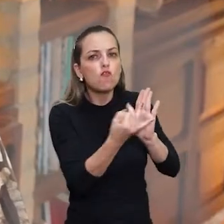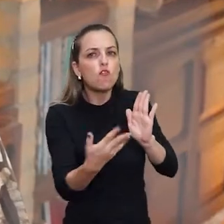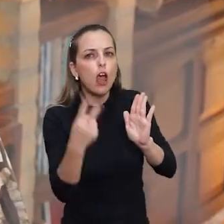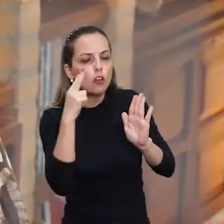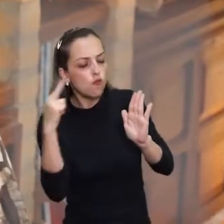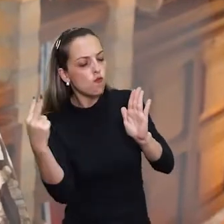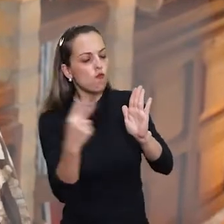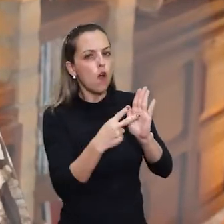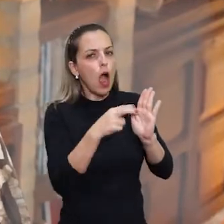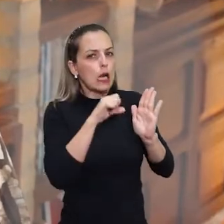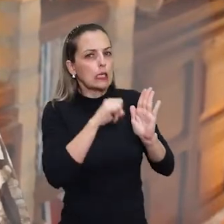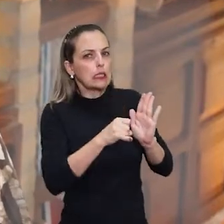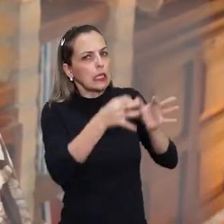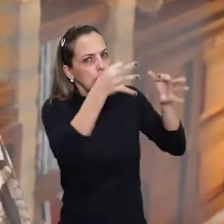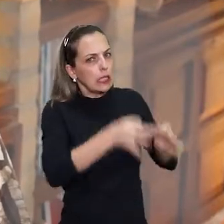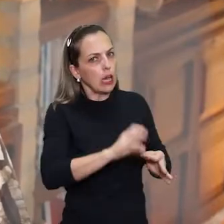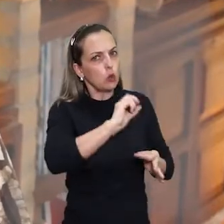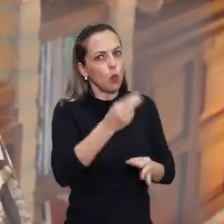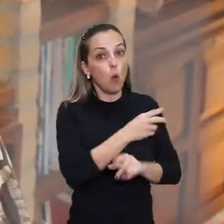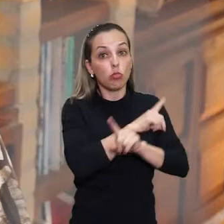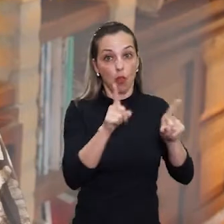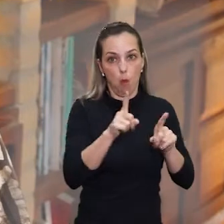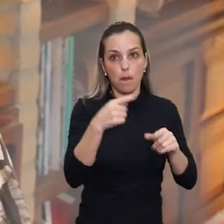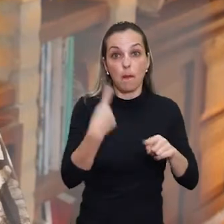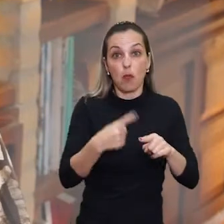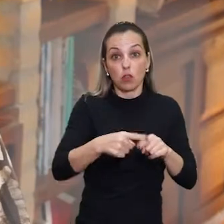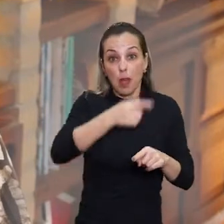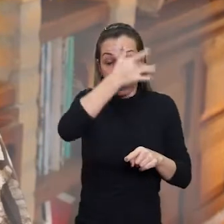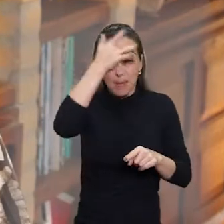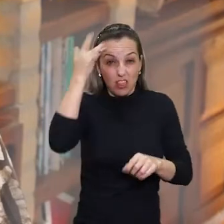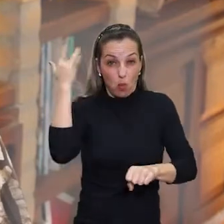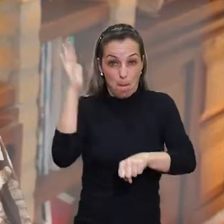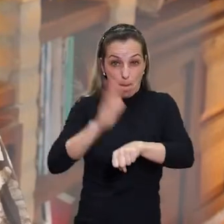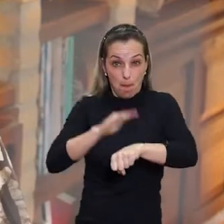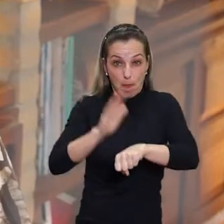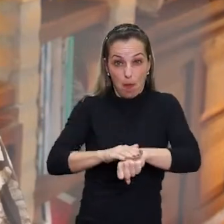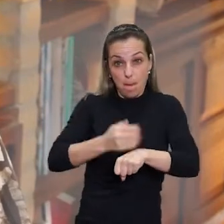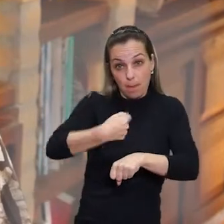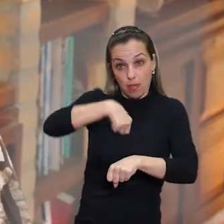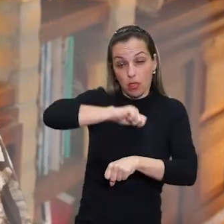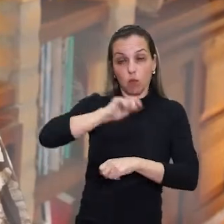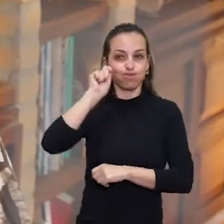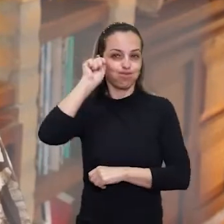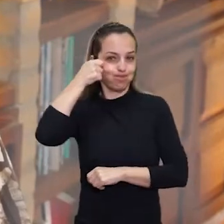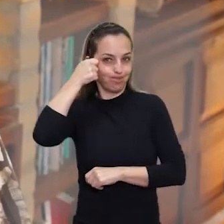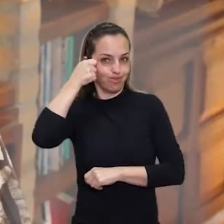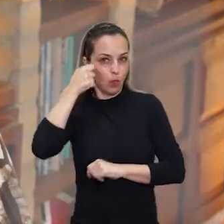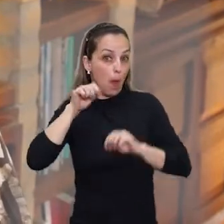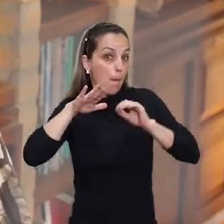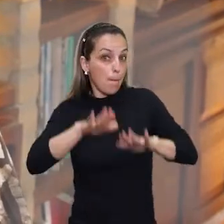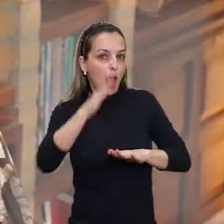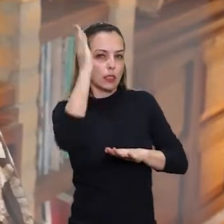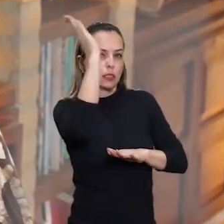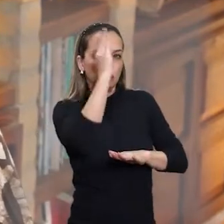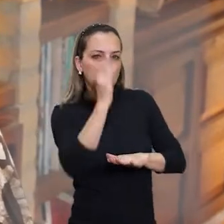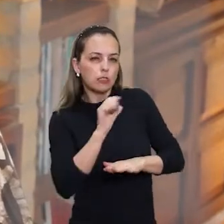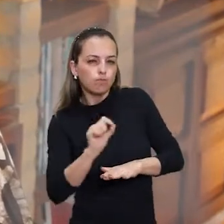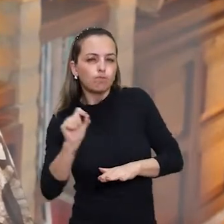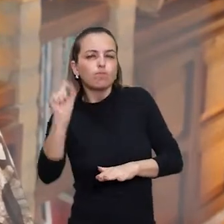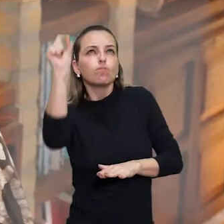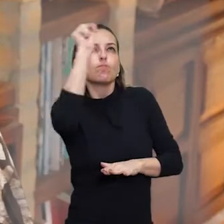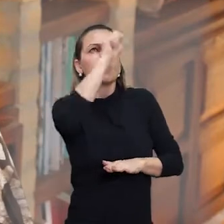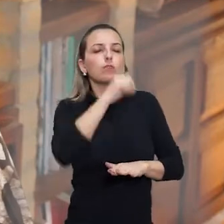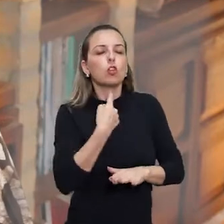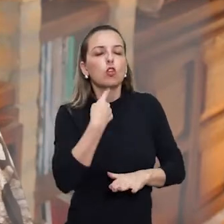possa verificar se o dado é fidedigno ou não. Ela está se lidando em cima de uma autodeclaração. A autodeclaração está sendo